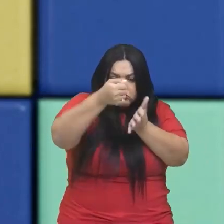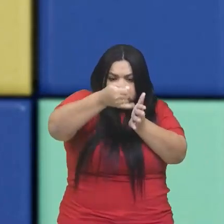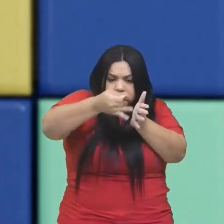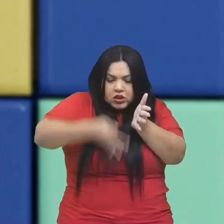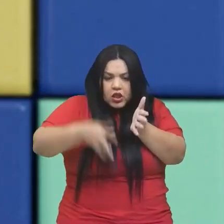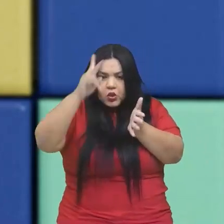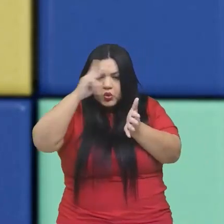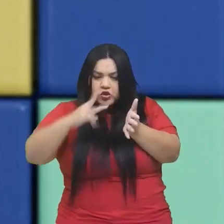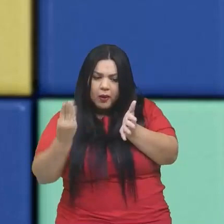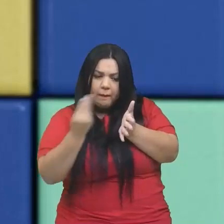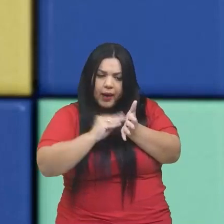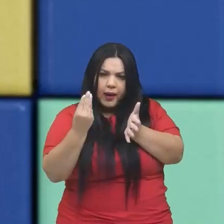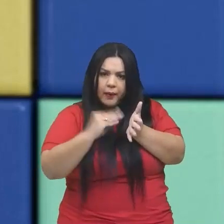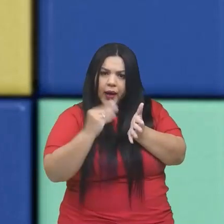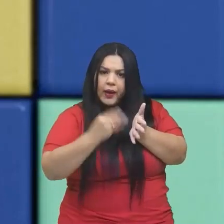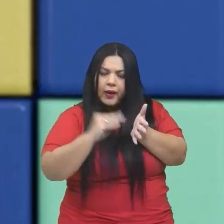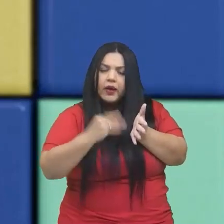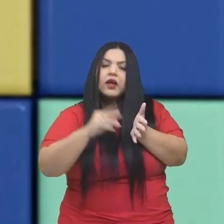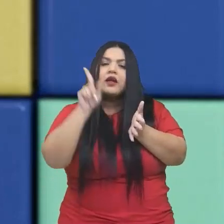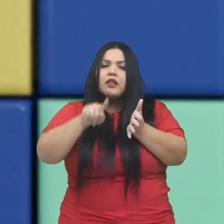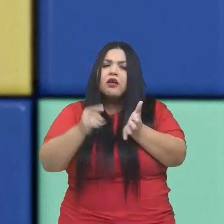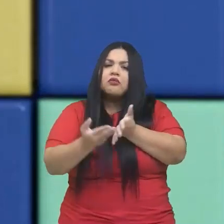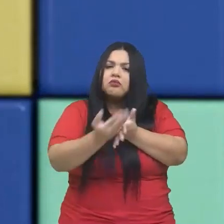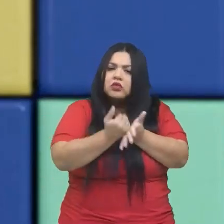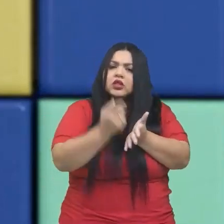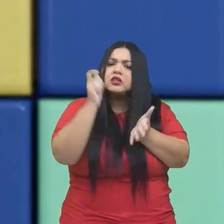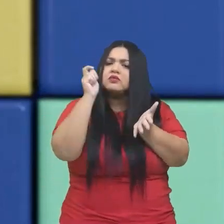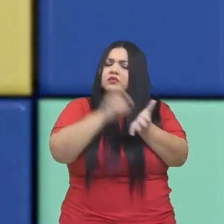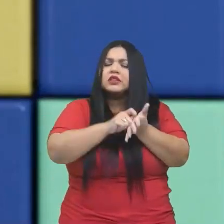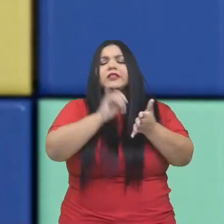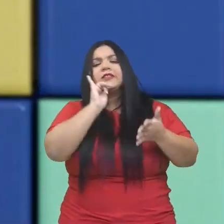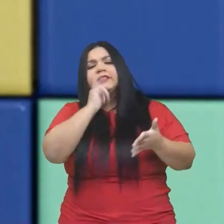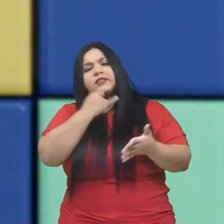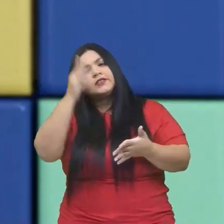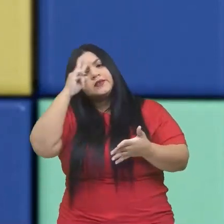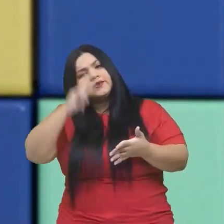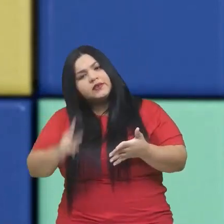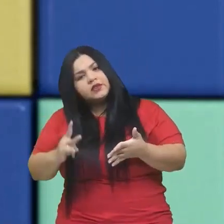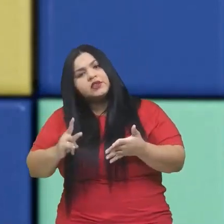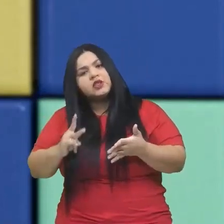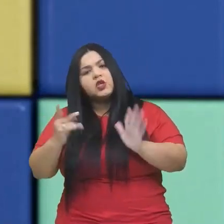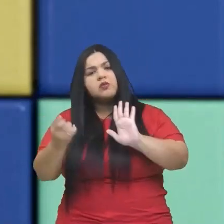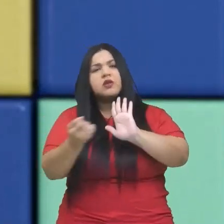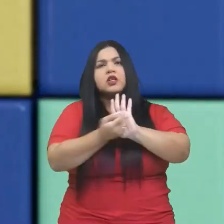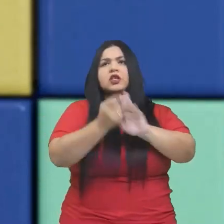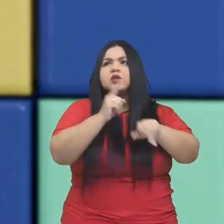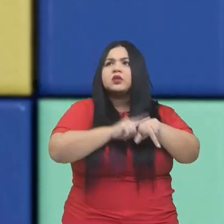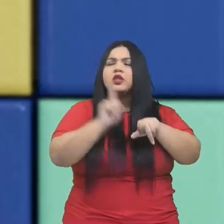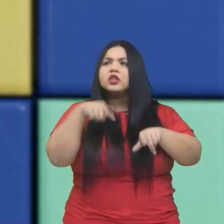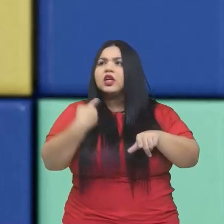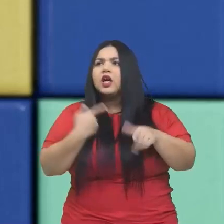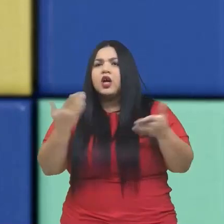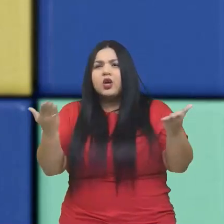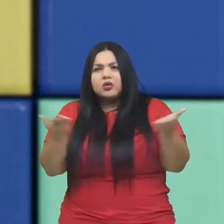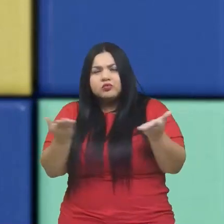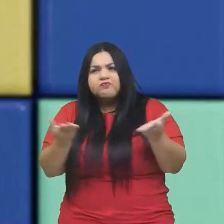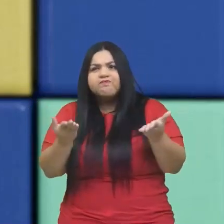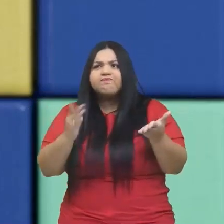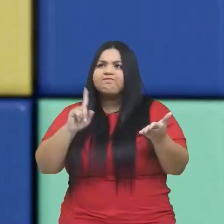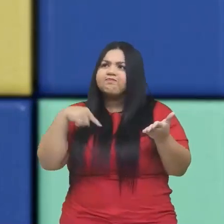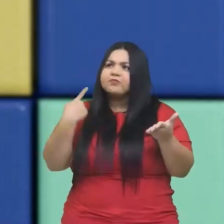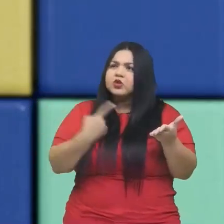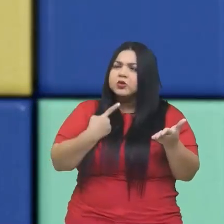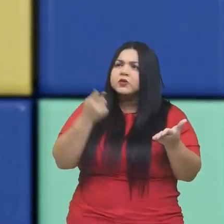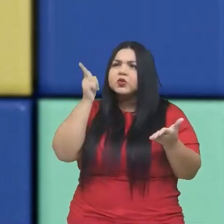histórias, e realmente um registro de uma história triste, marcada pelo tempo, e que agora a gente consegue, né, dar